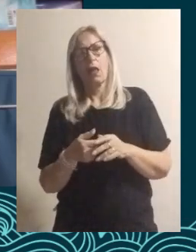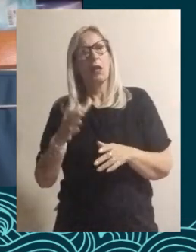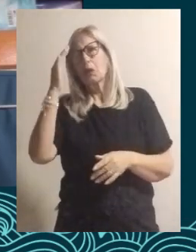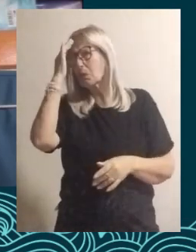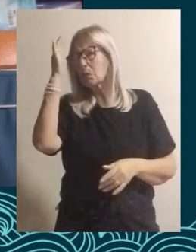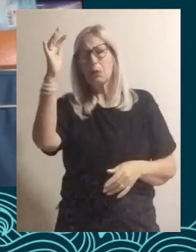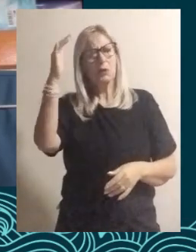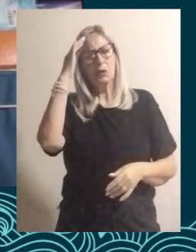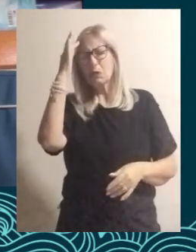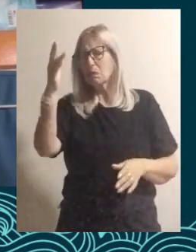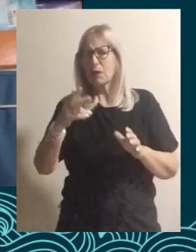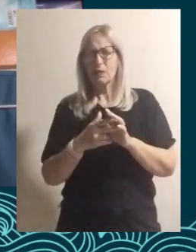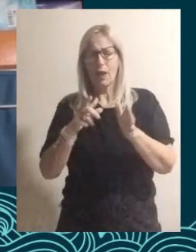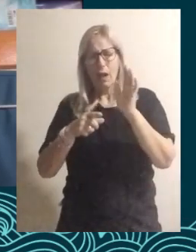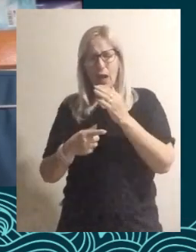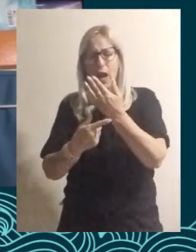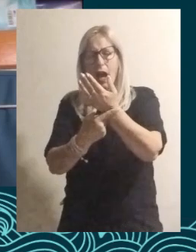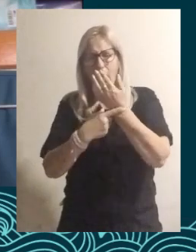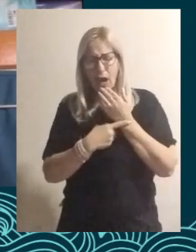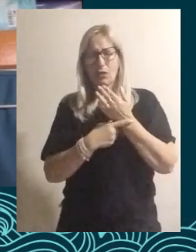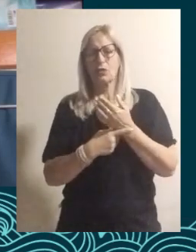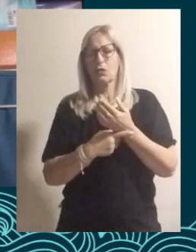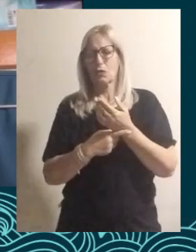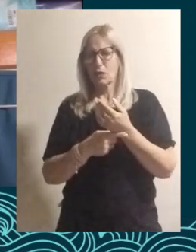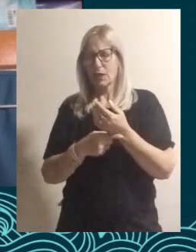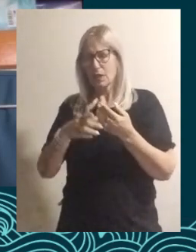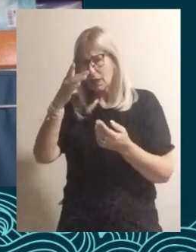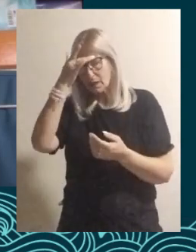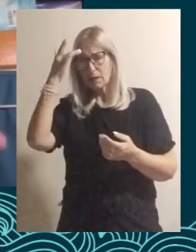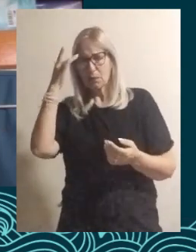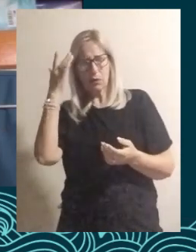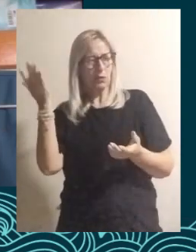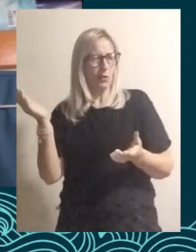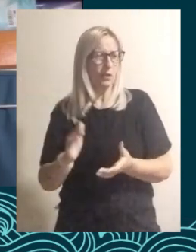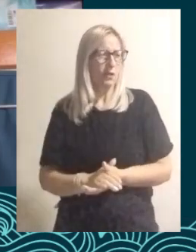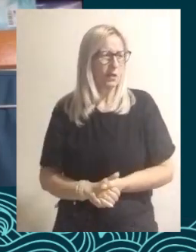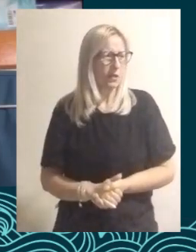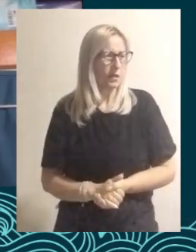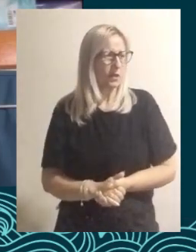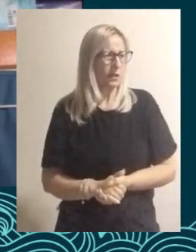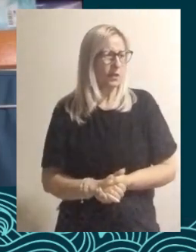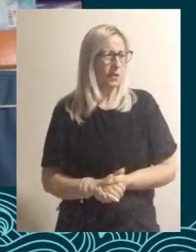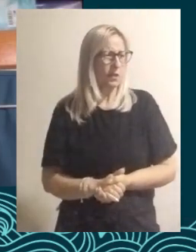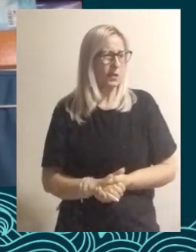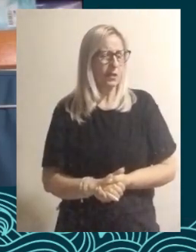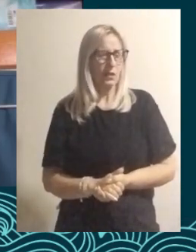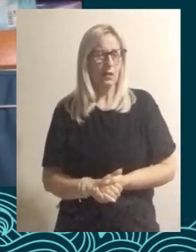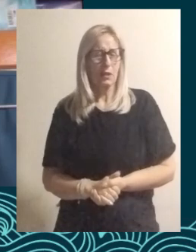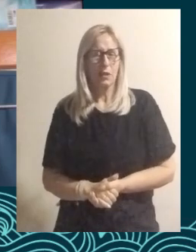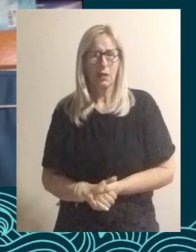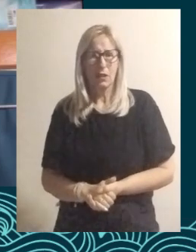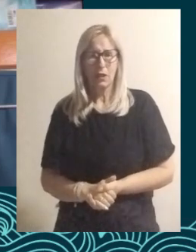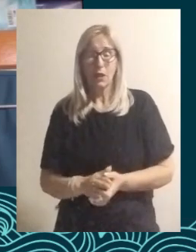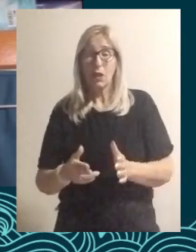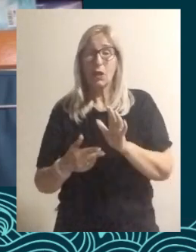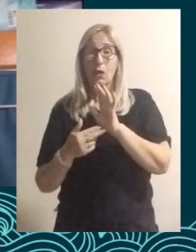desafios, eu também não podia imaginar todas as ajudas que viriam das pessoas, todos os encontros que nasceriam a partir disso.